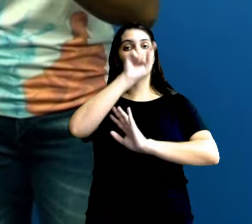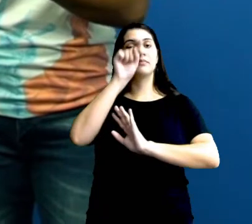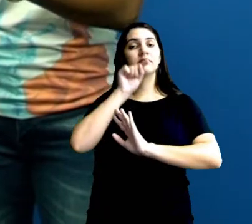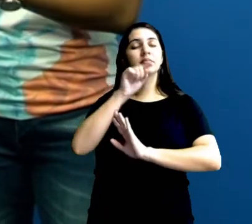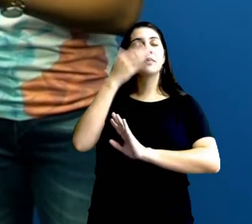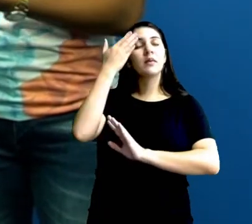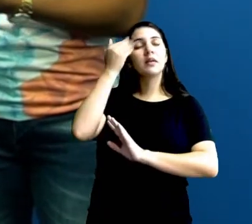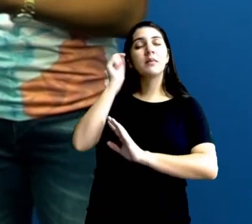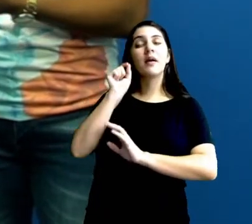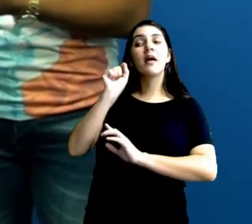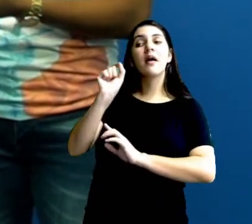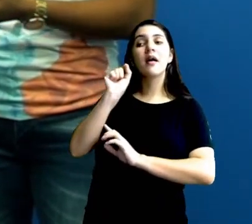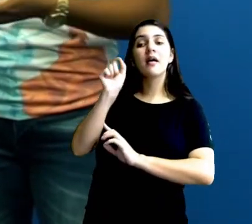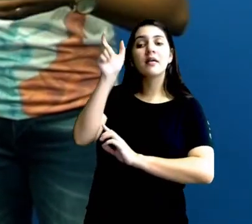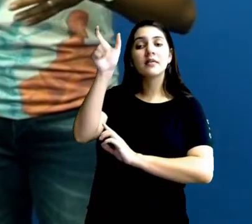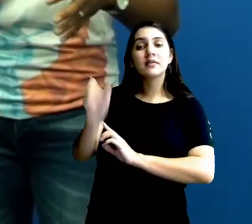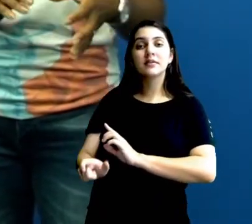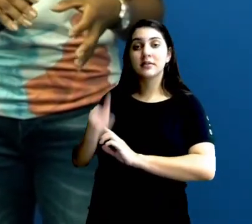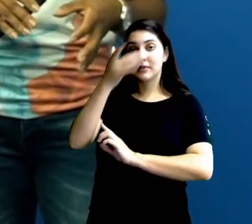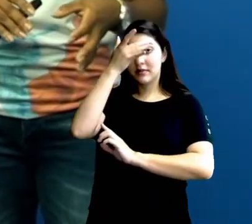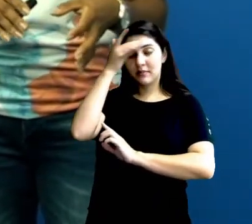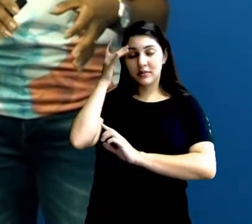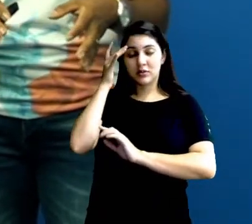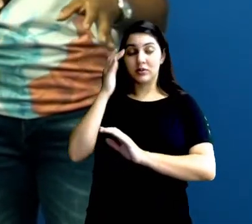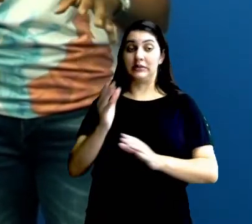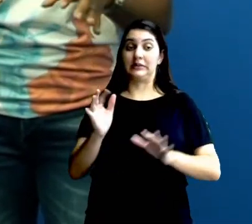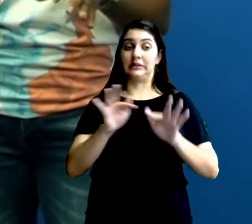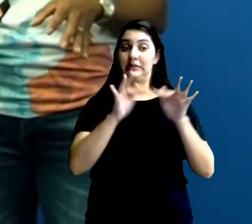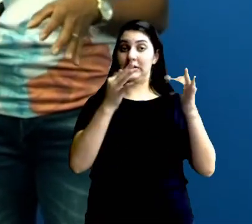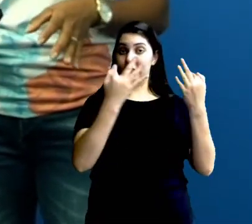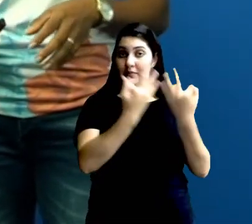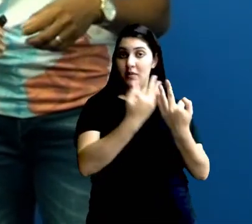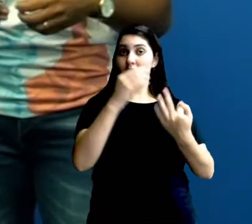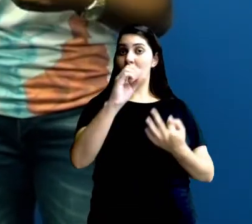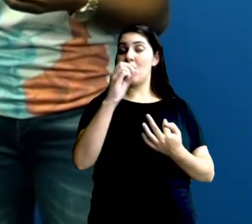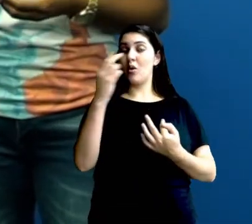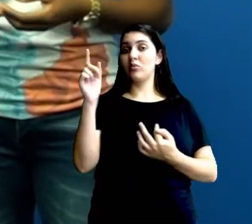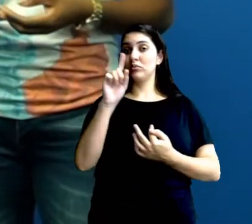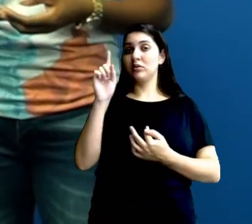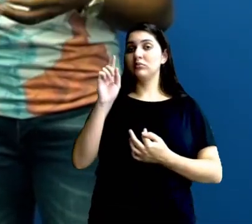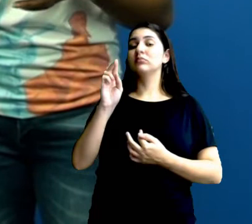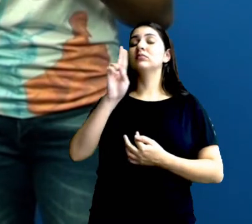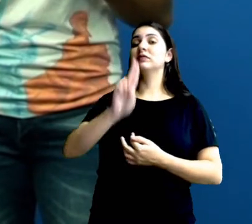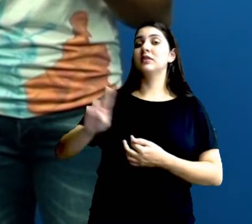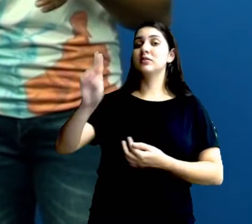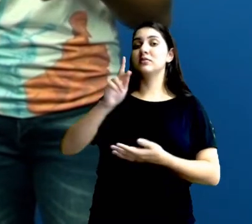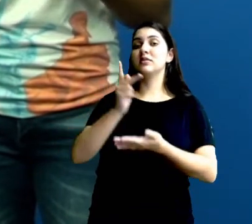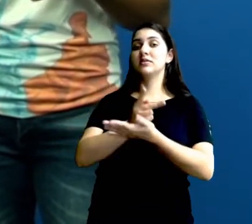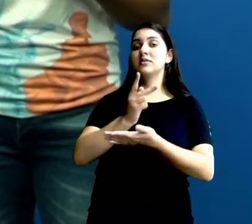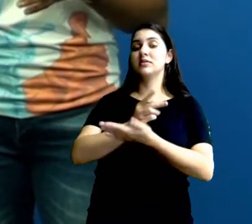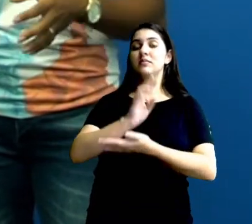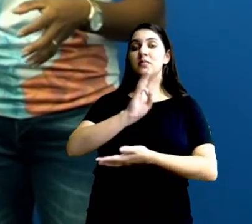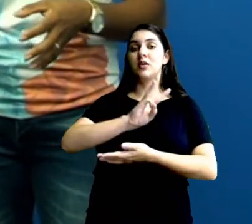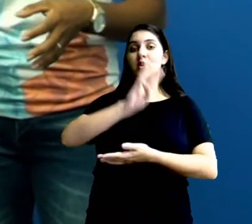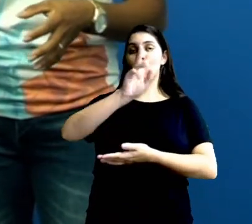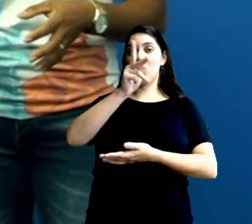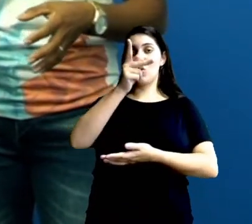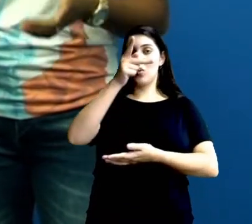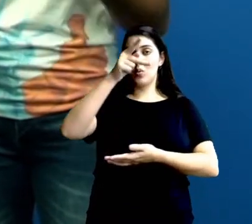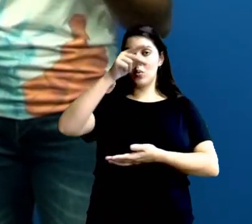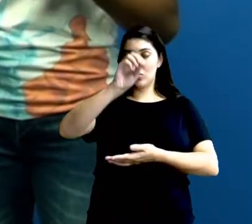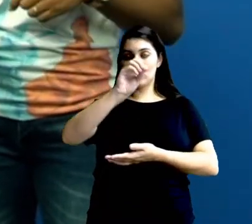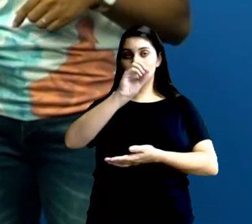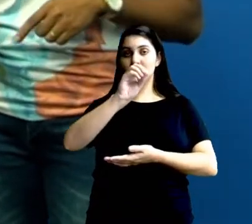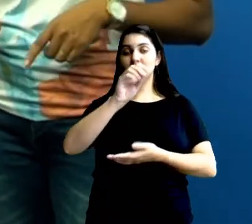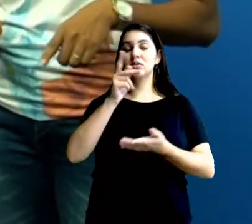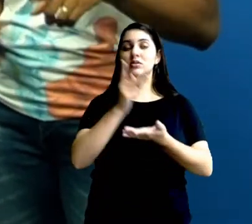saber quem é determinada pessoa, seja membro da família ou não, você utiliza esse tipo de raciocínio.